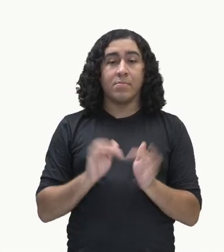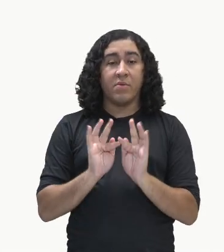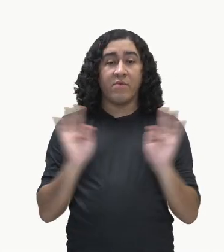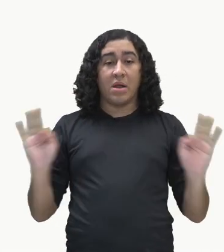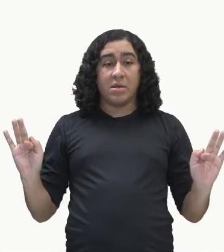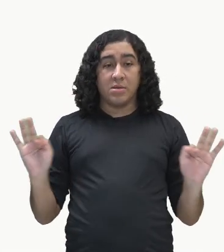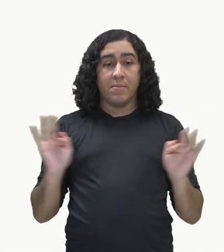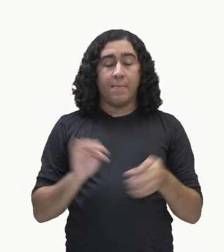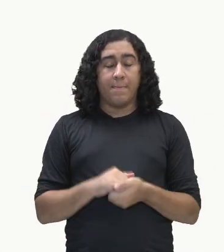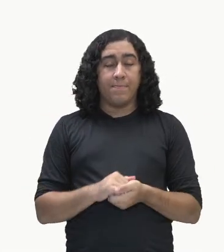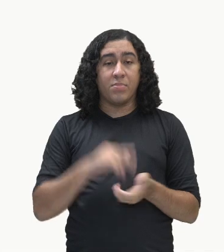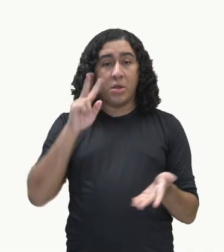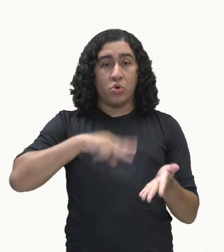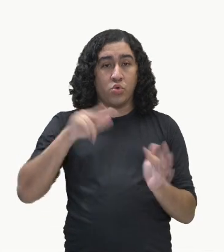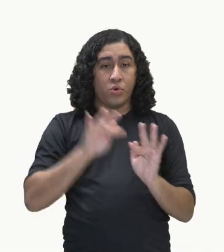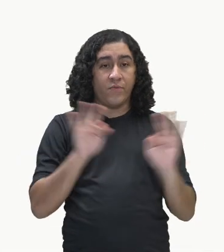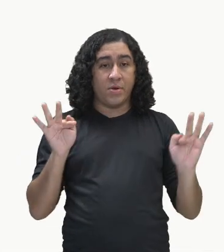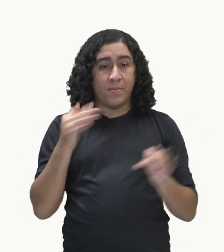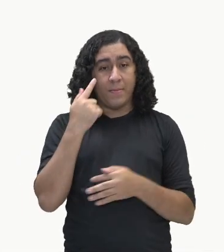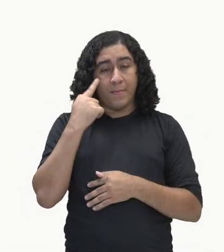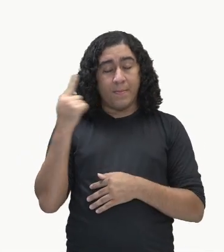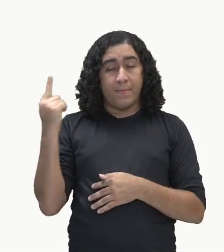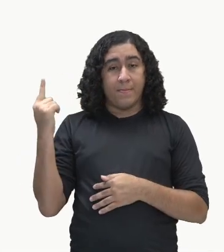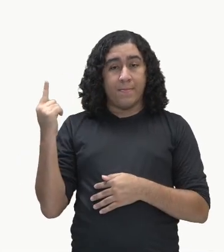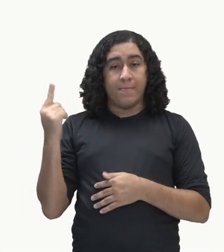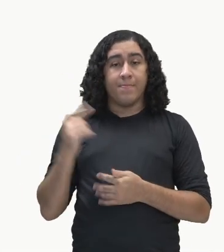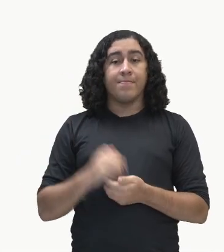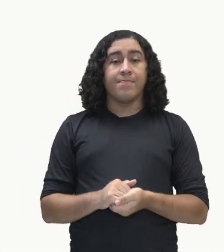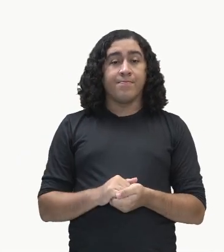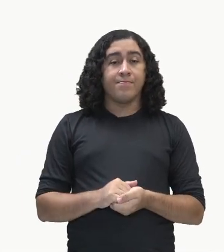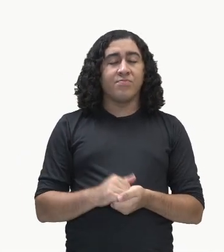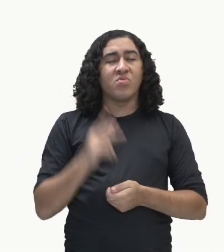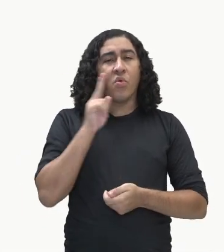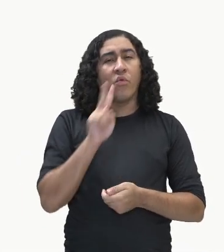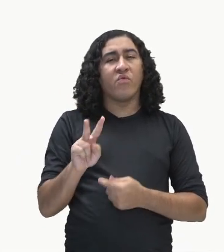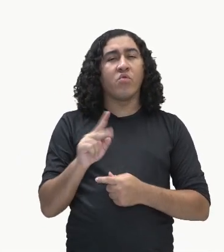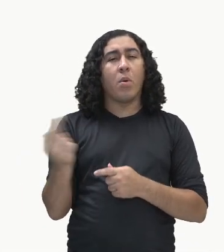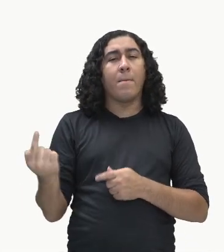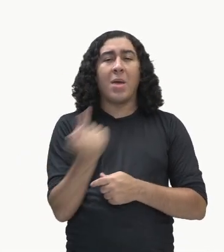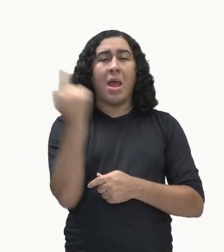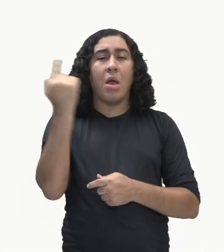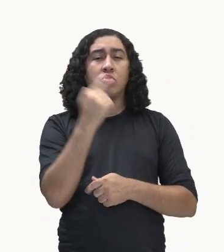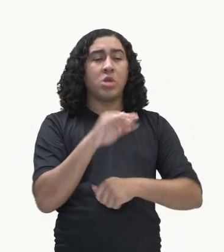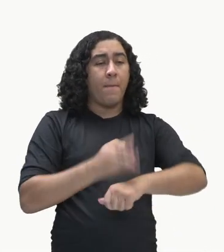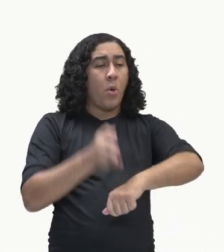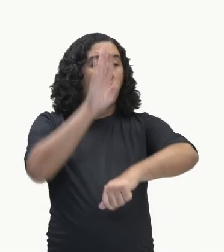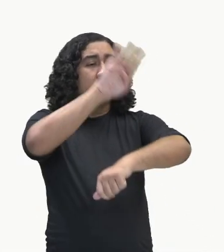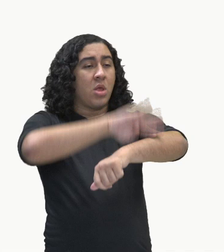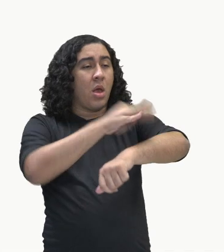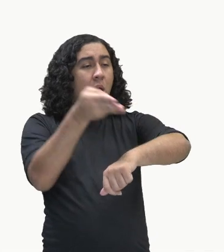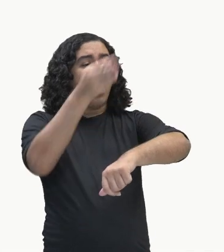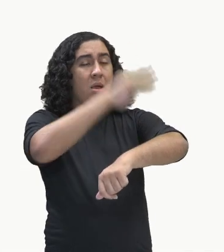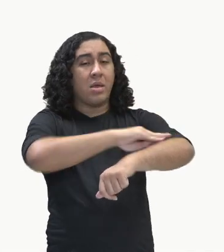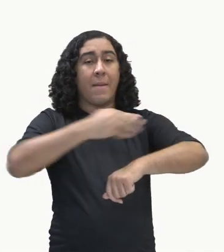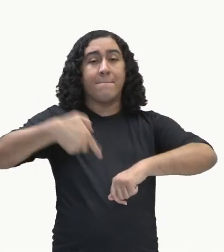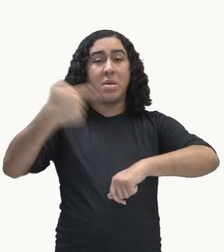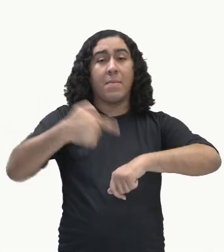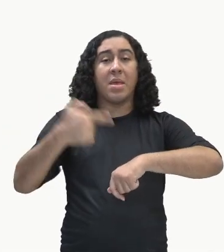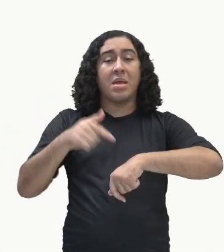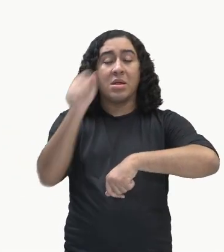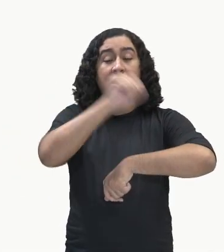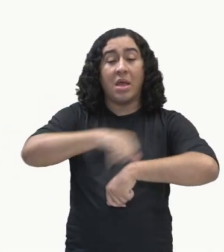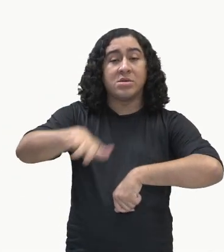longe? It's the highest in the region. É a mais alta da região. Então, a pergunta e